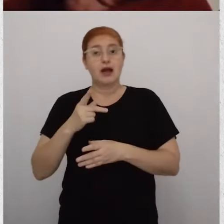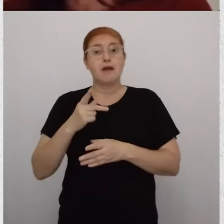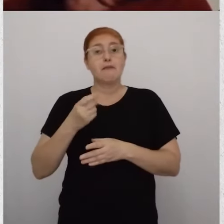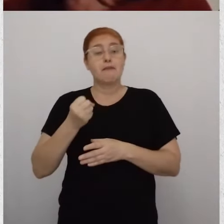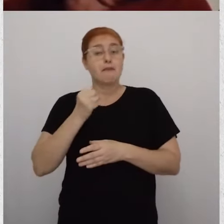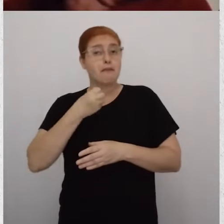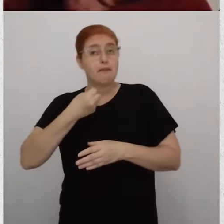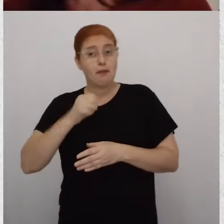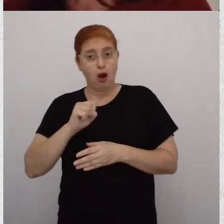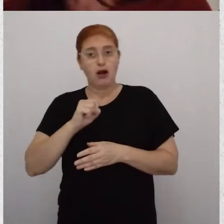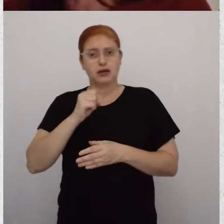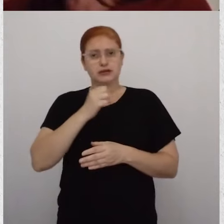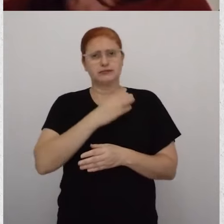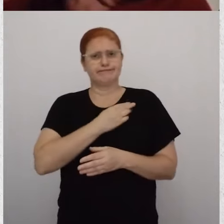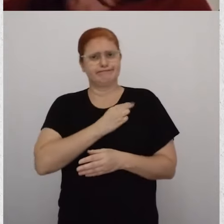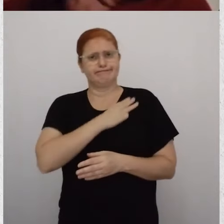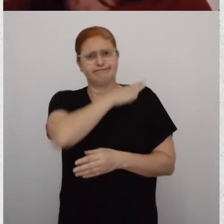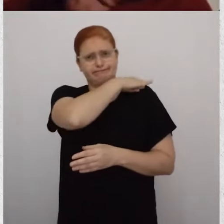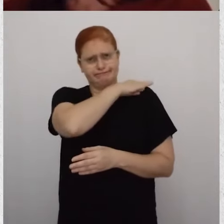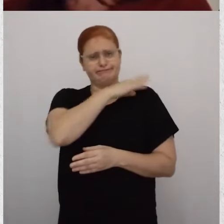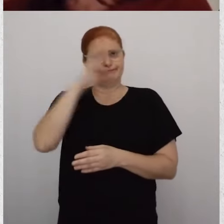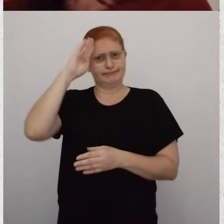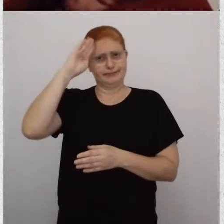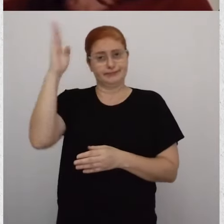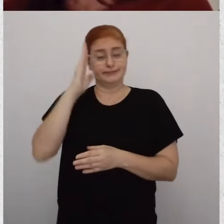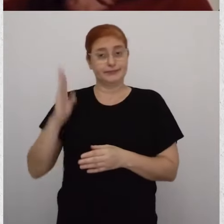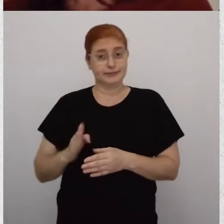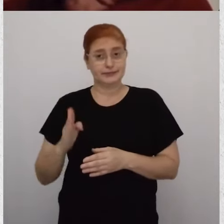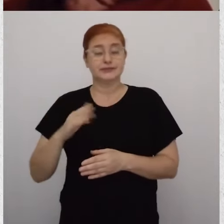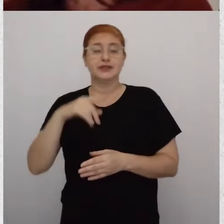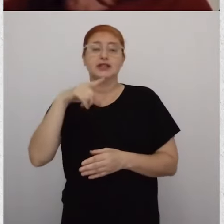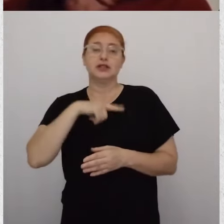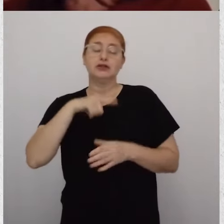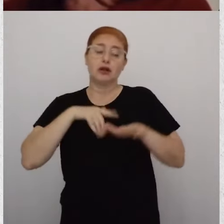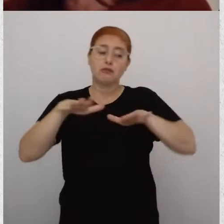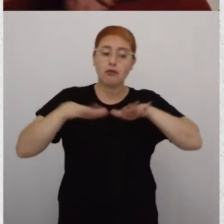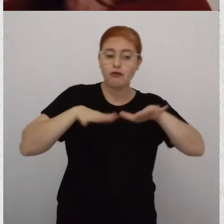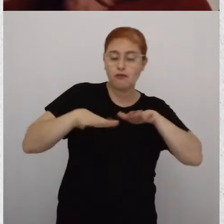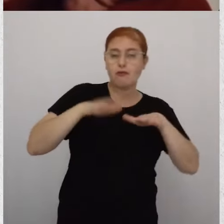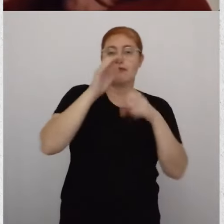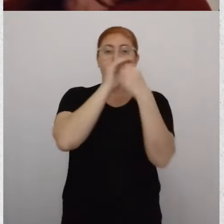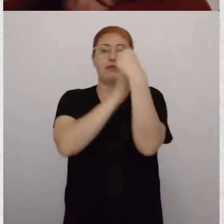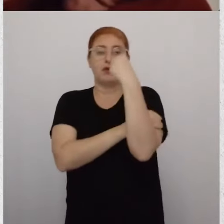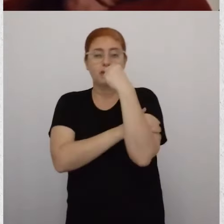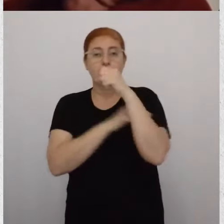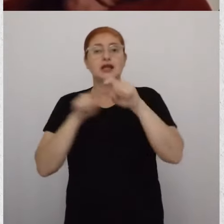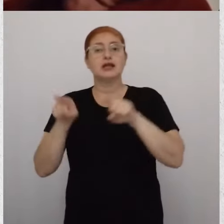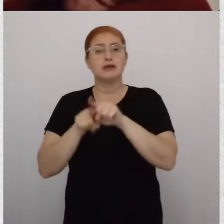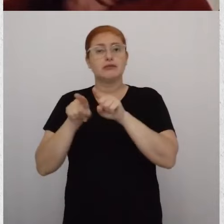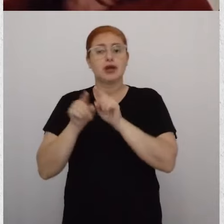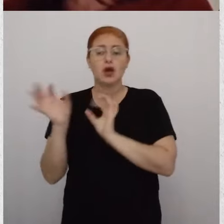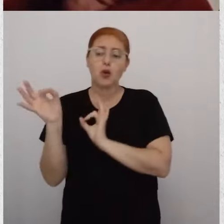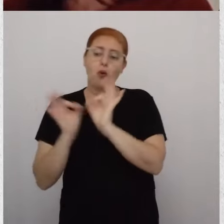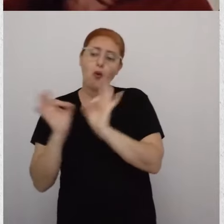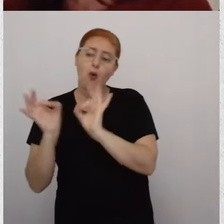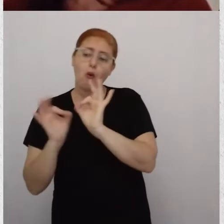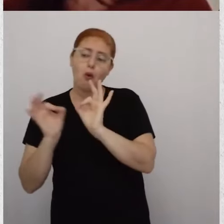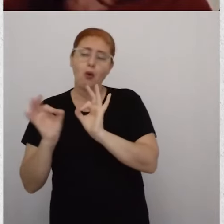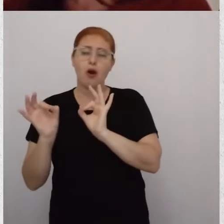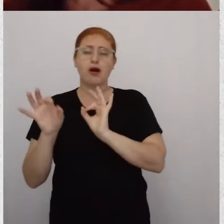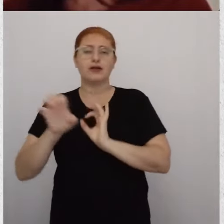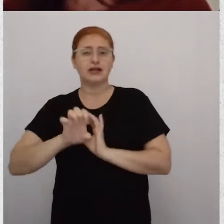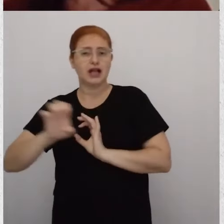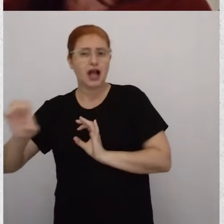Brasil, e vai fazendo as pontes entre o movimento feminista e a reorganização da esquerda, o